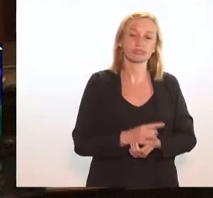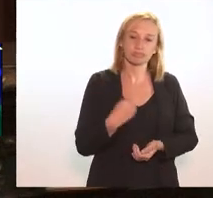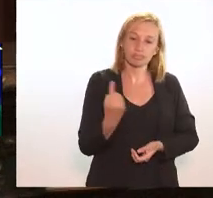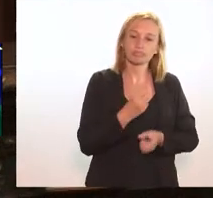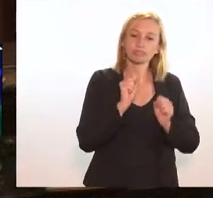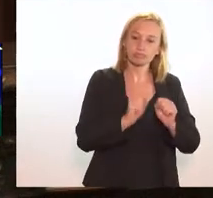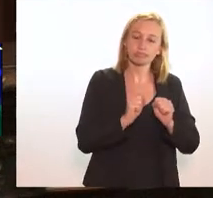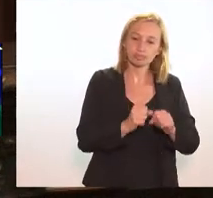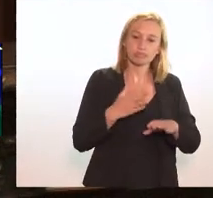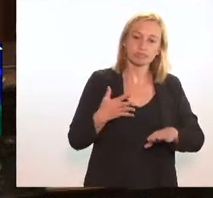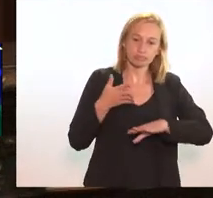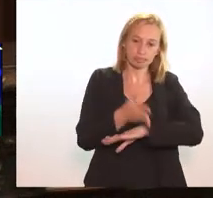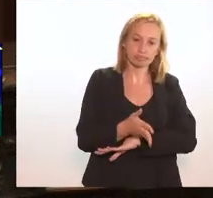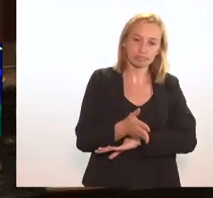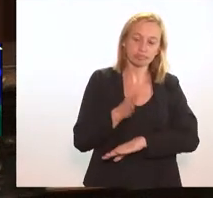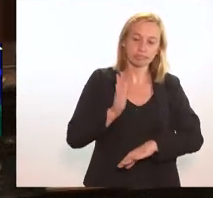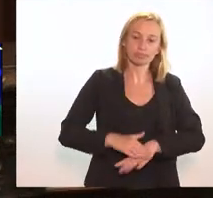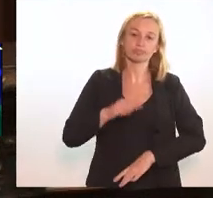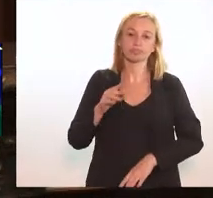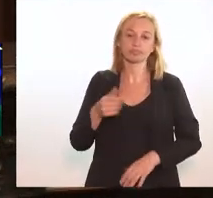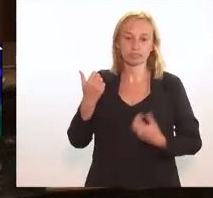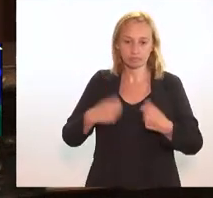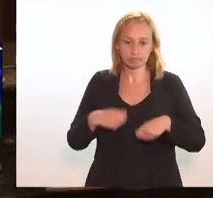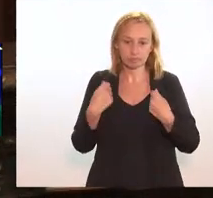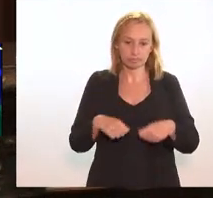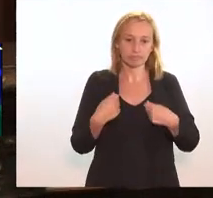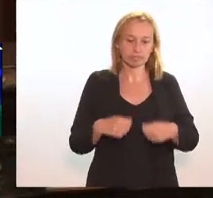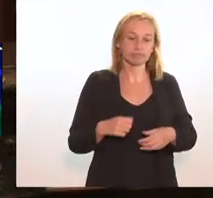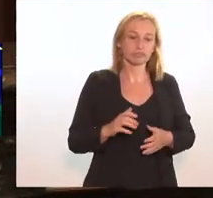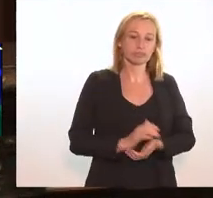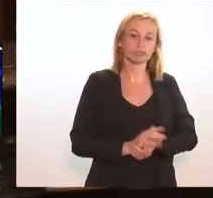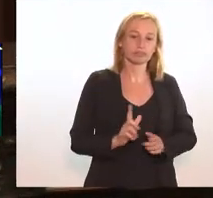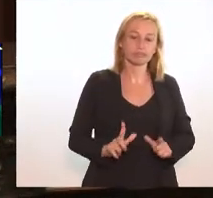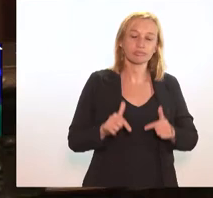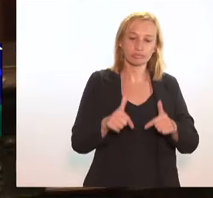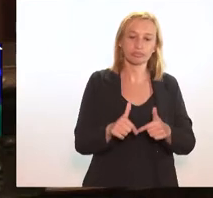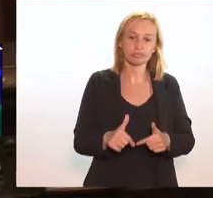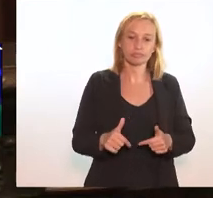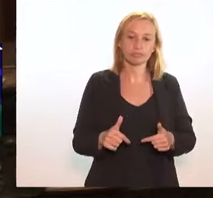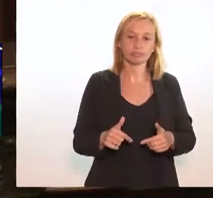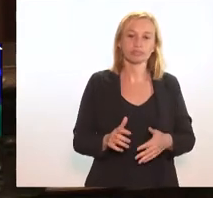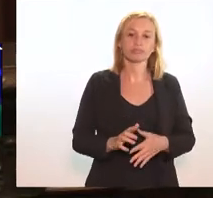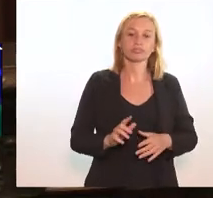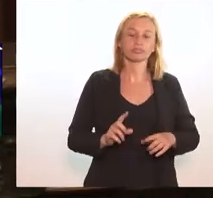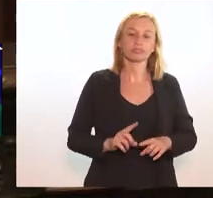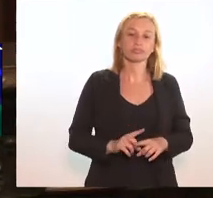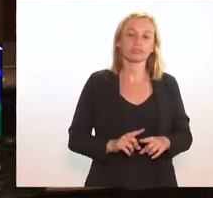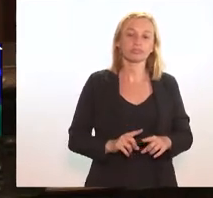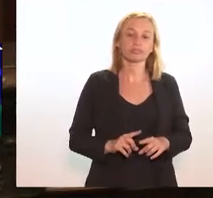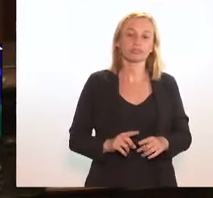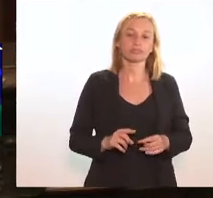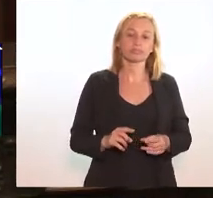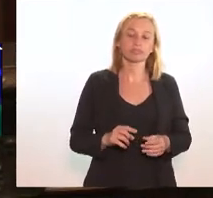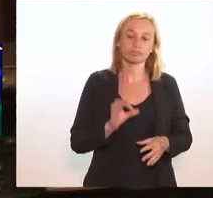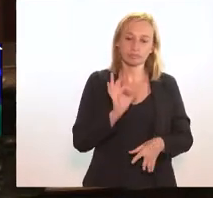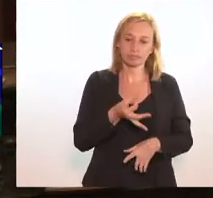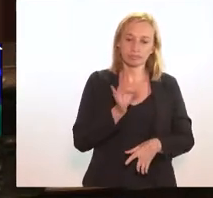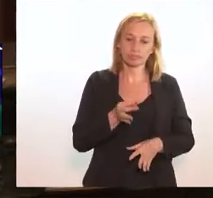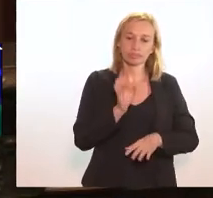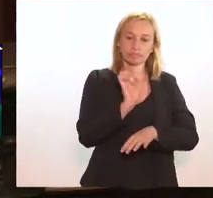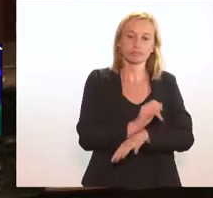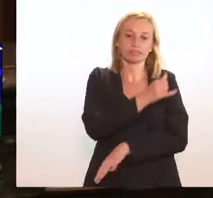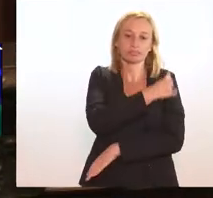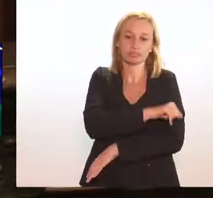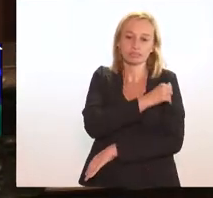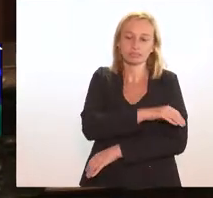possa chegar em quem mais precisa de ações, não só pontuais, mas ações concretas no estado do